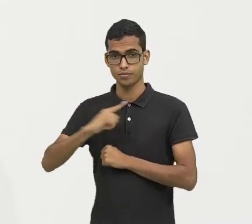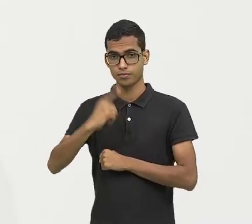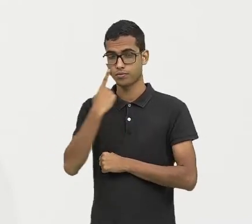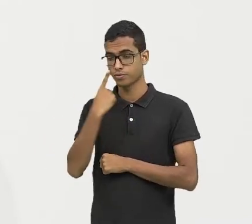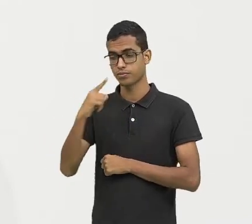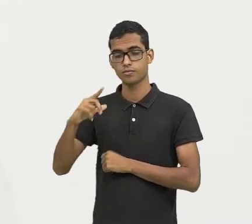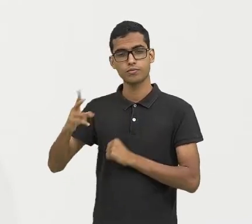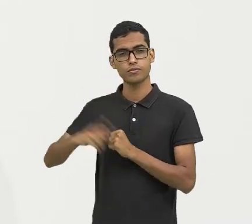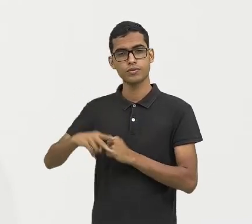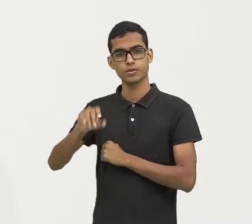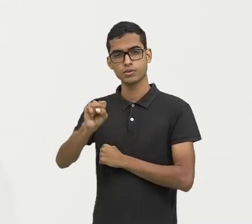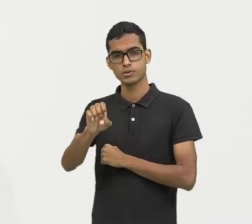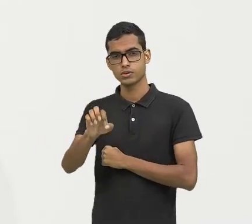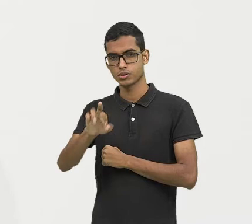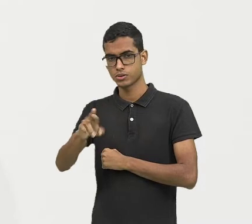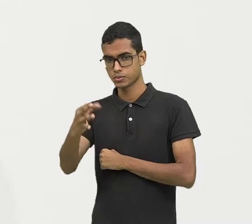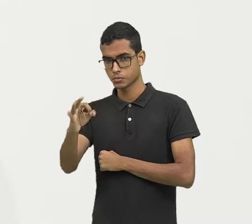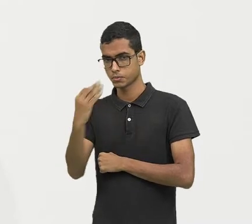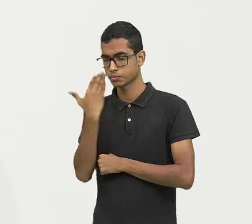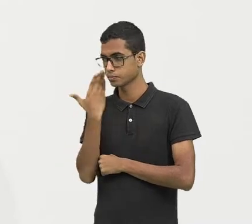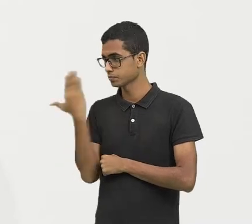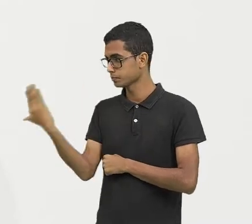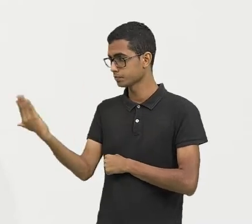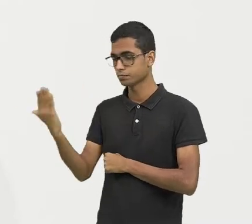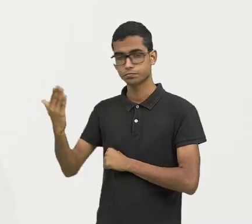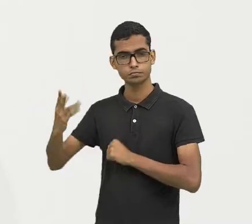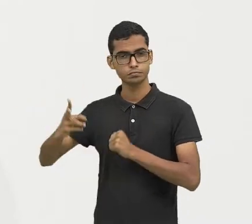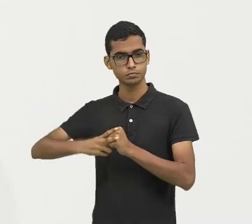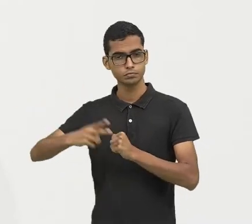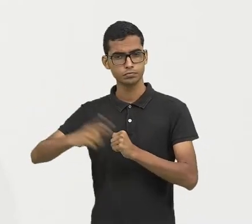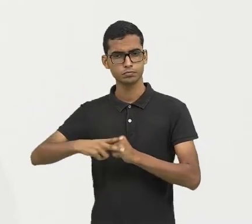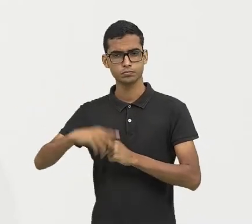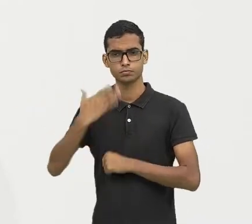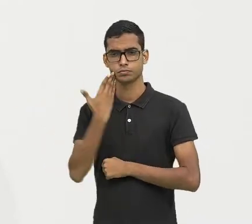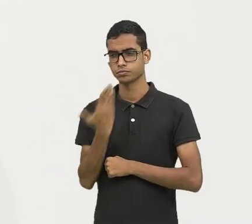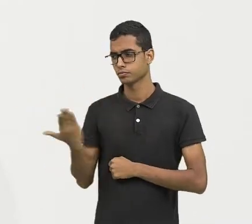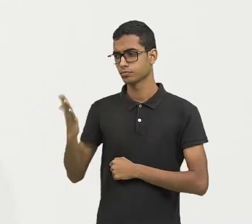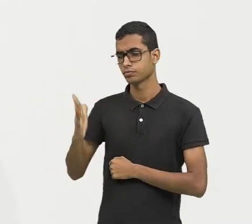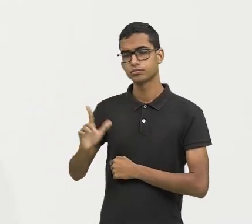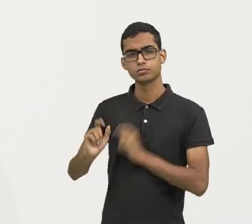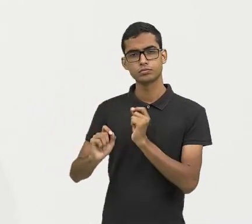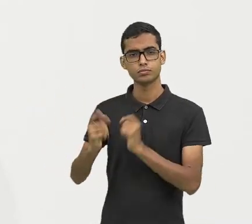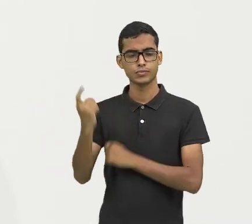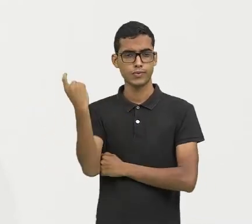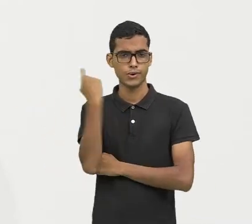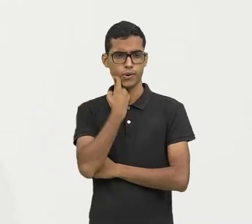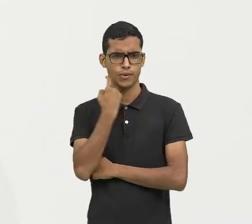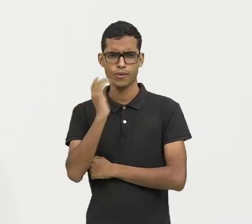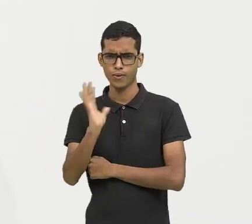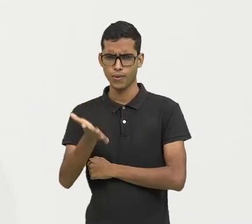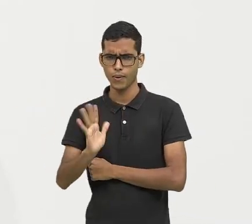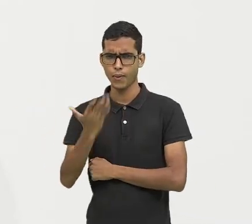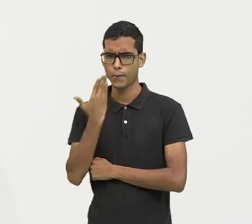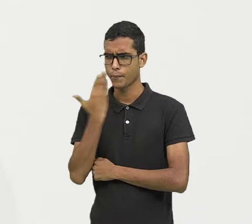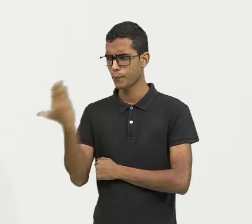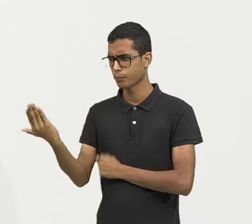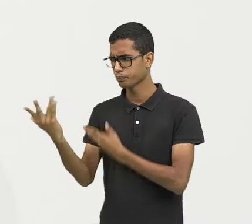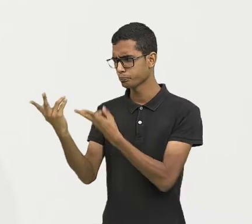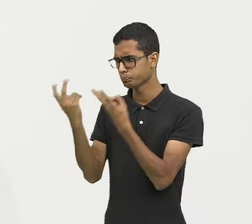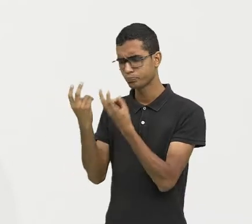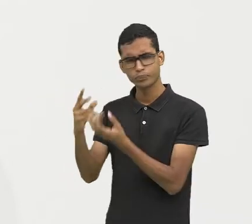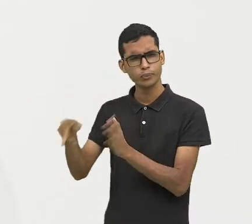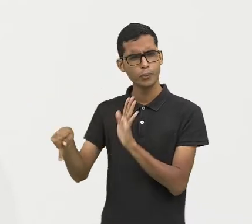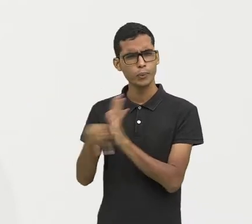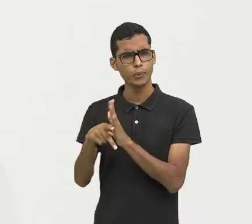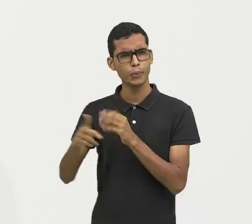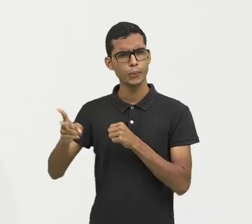ser, certo, pessoal? Este verbo aqui, olha só, já é sexta-feira. Observem que o